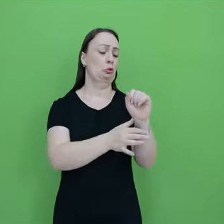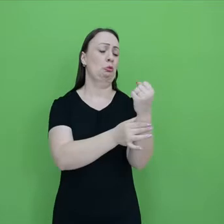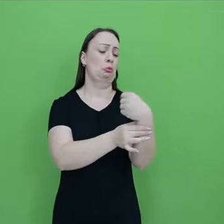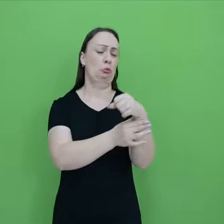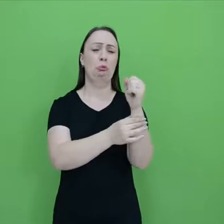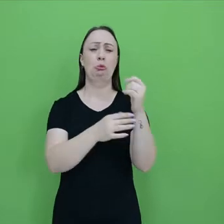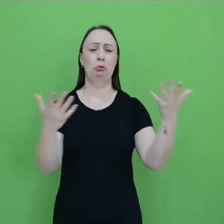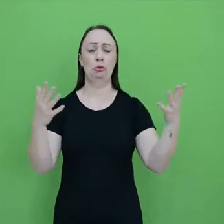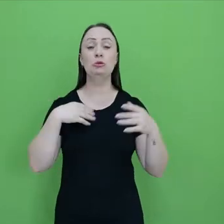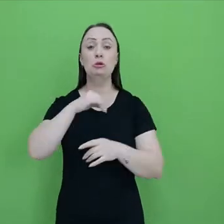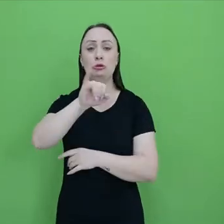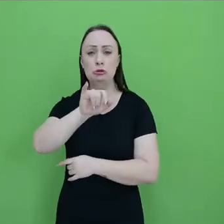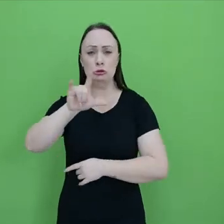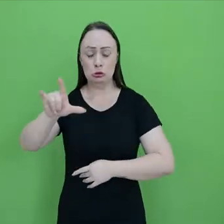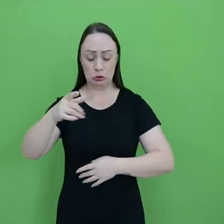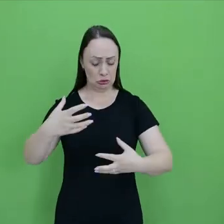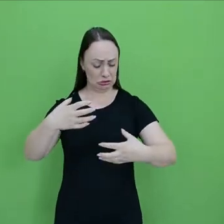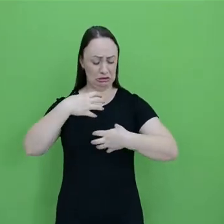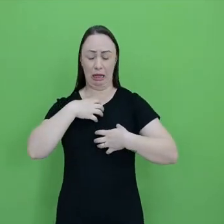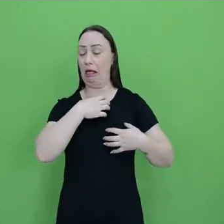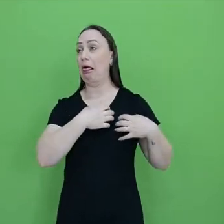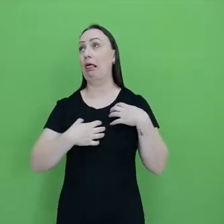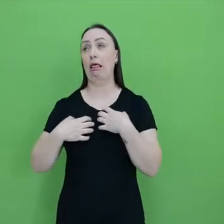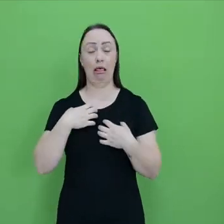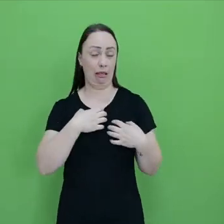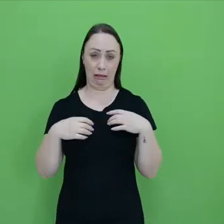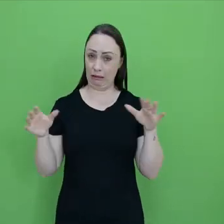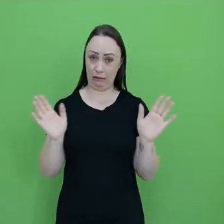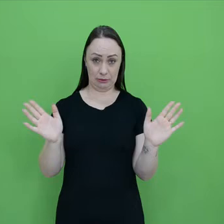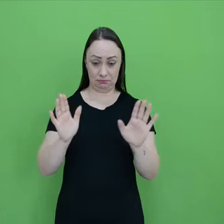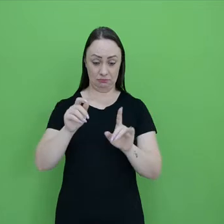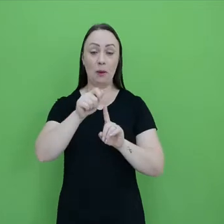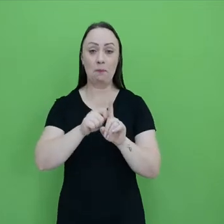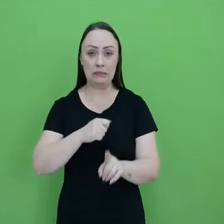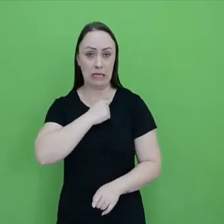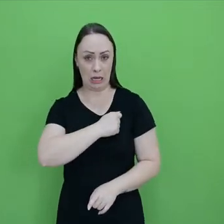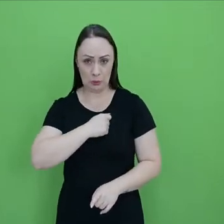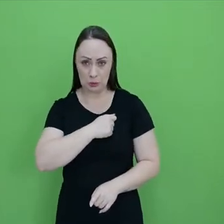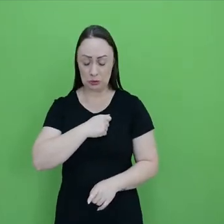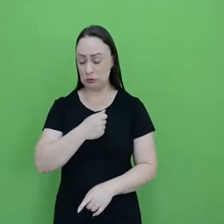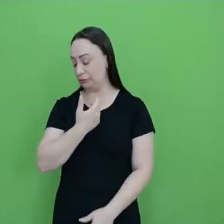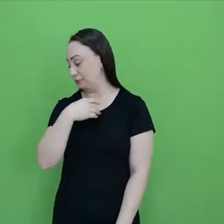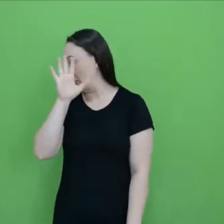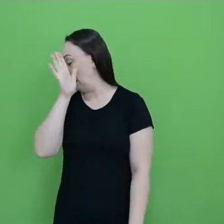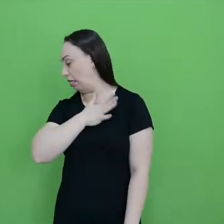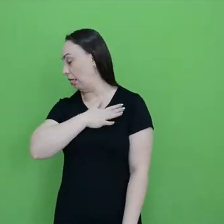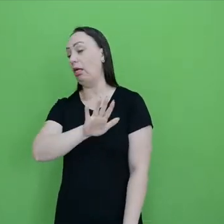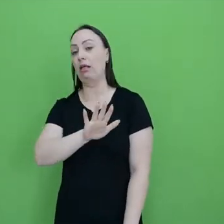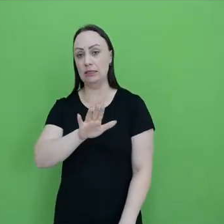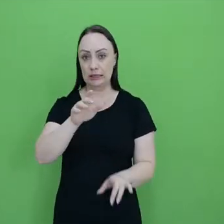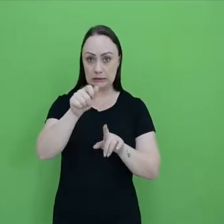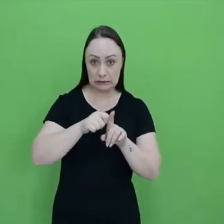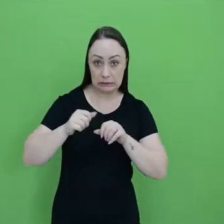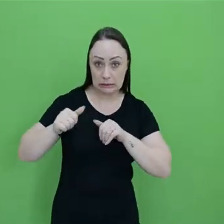o punho. Julho me causa embrulho. Agosto,